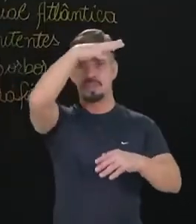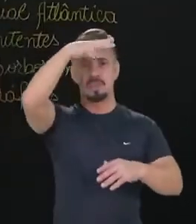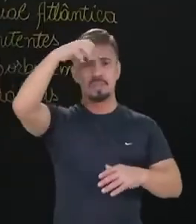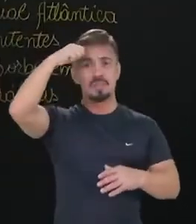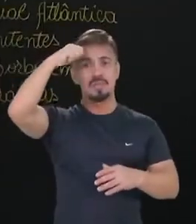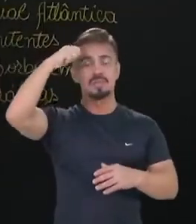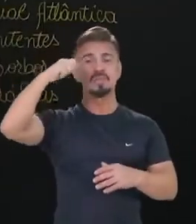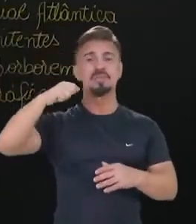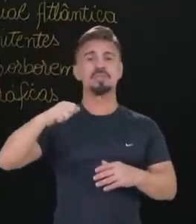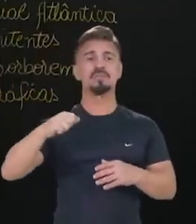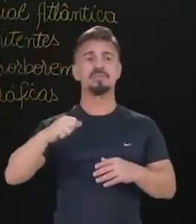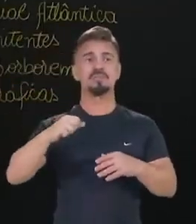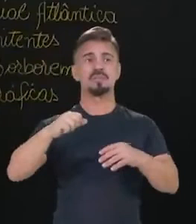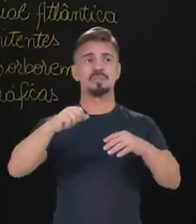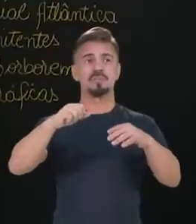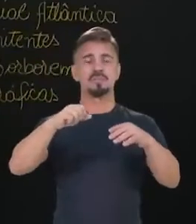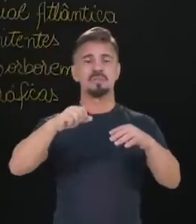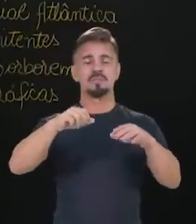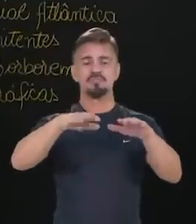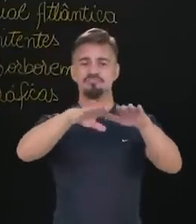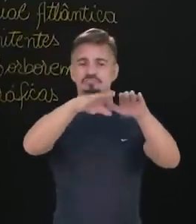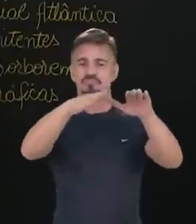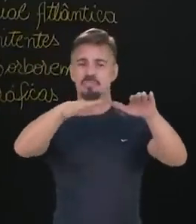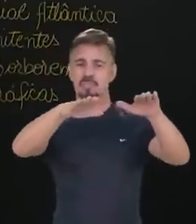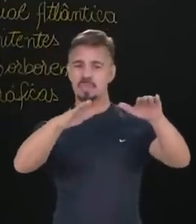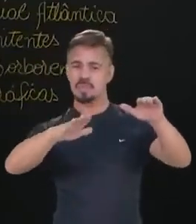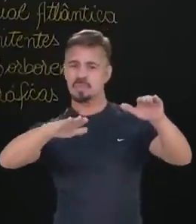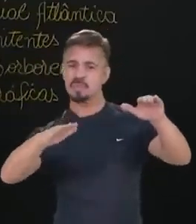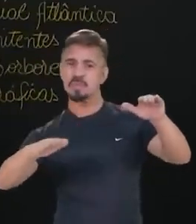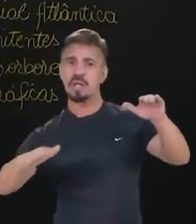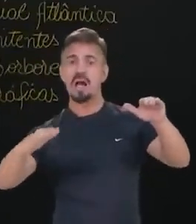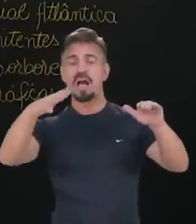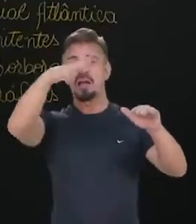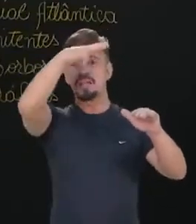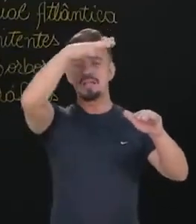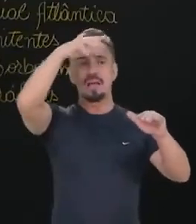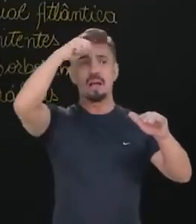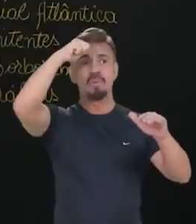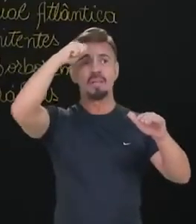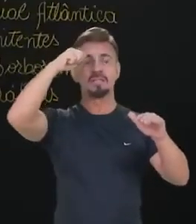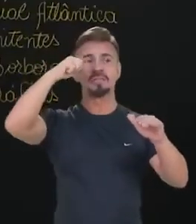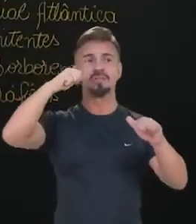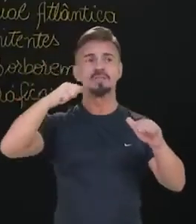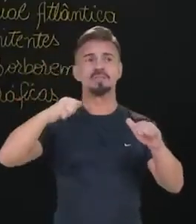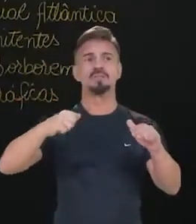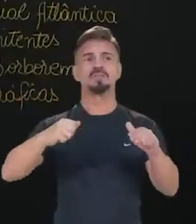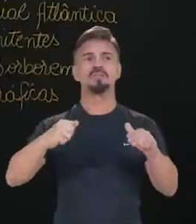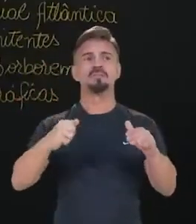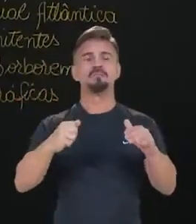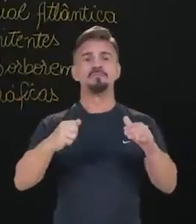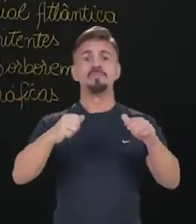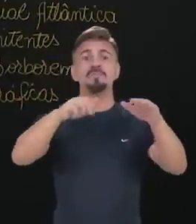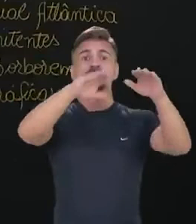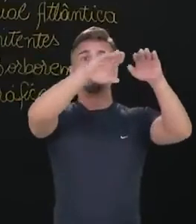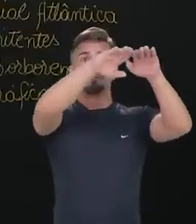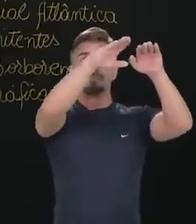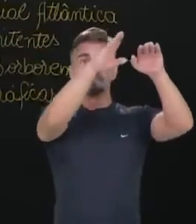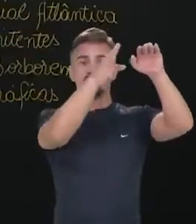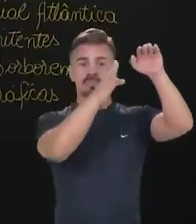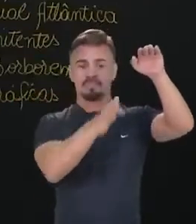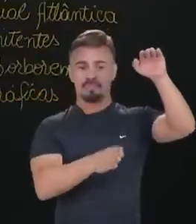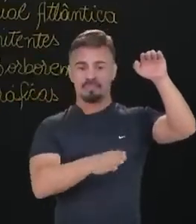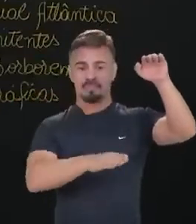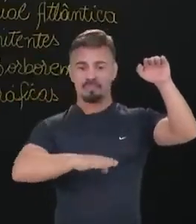e aqui umas depressões marginais da parte norte da Amazônia, que vão formar um grande vale aqui